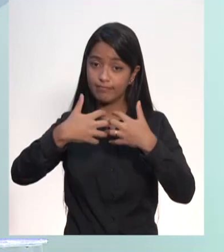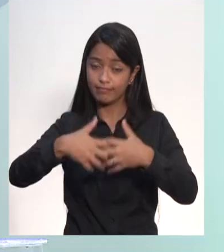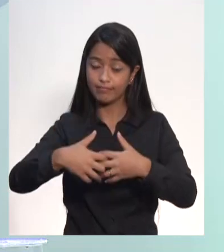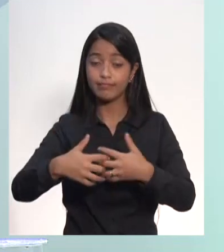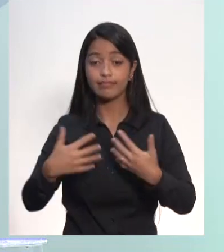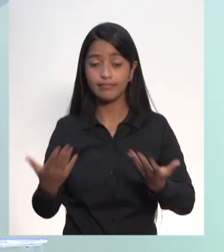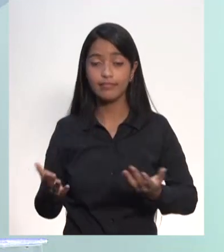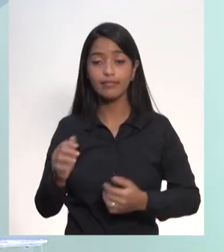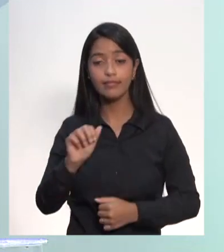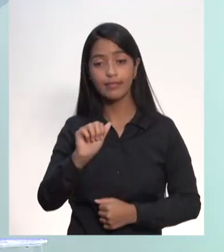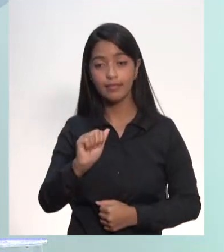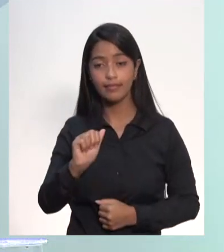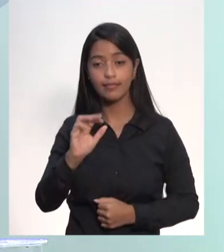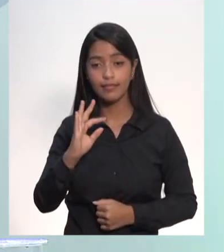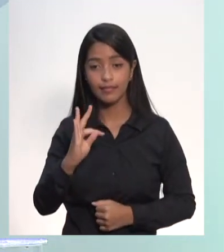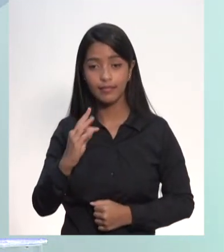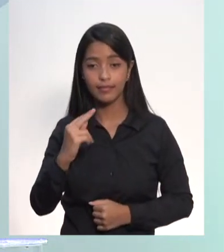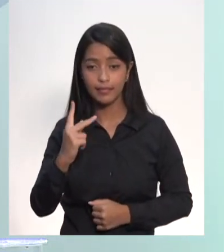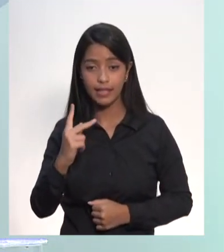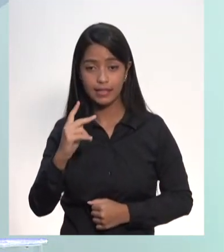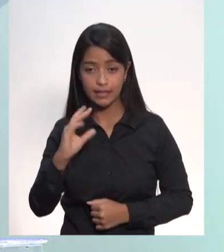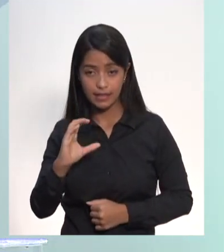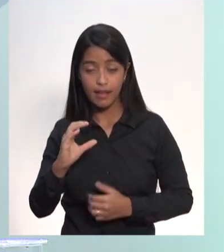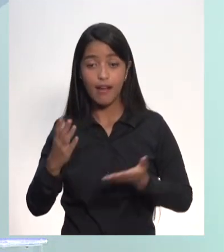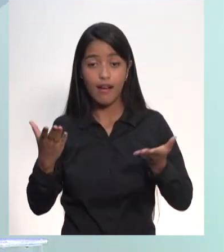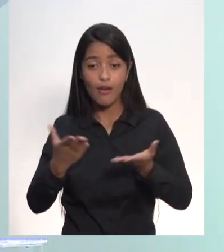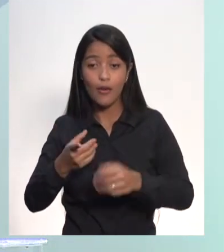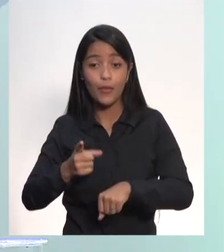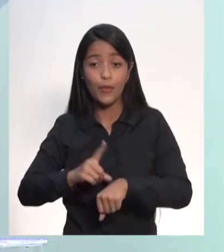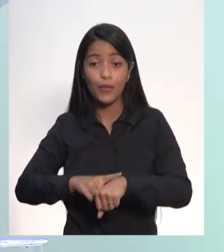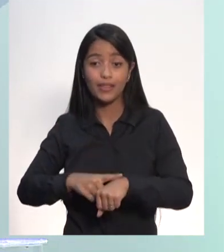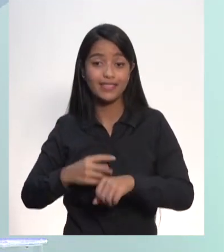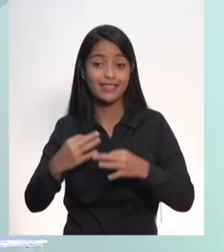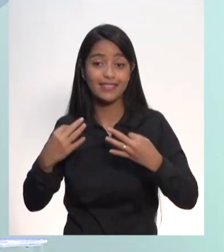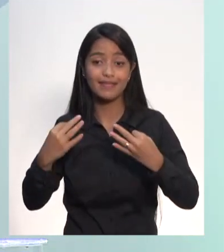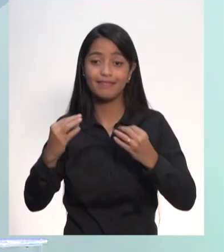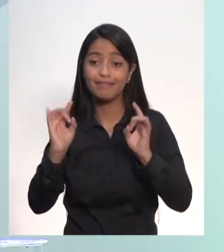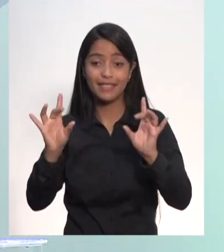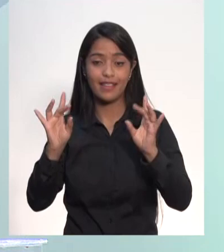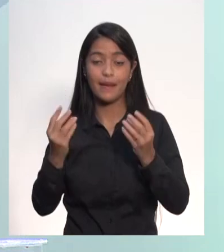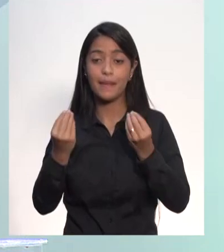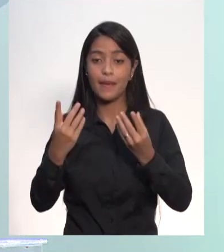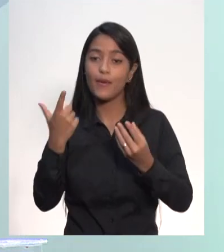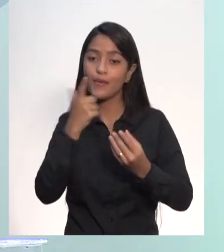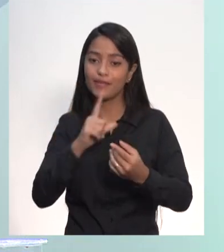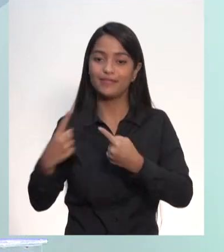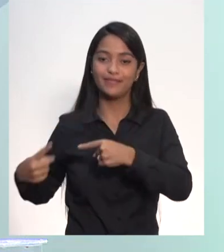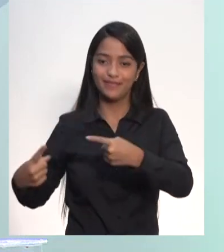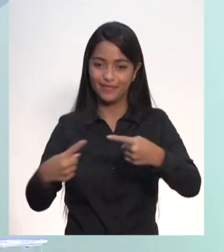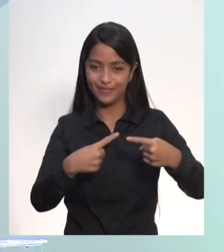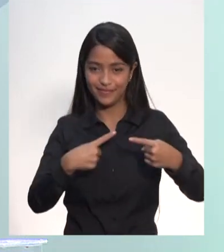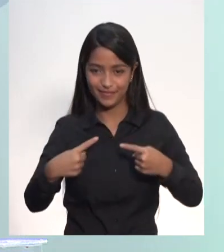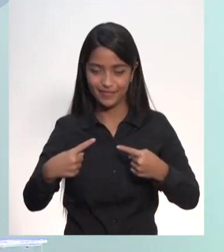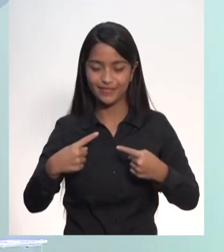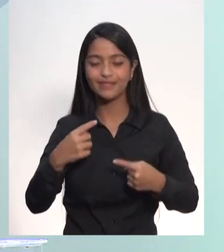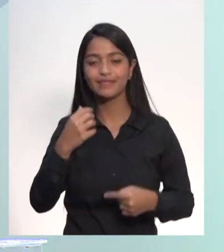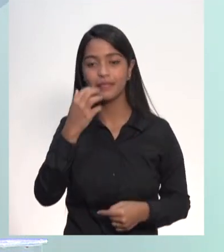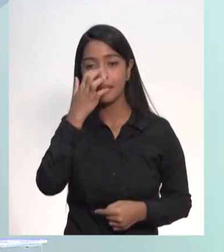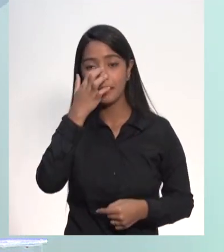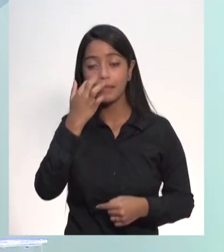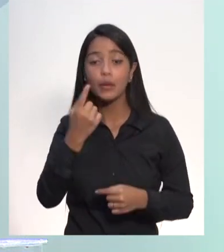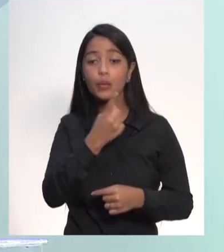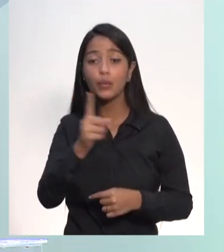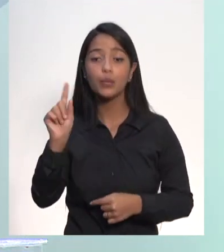para a discussão dessas questões, por isso que a gente quis trazer um pouco também no dia de hoje. A última questão que a gente